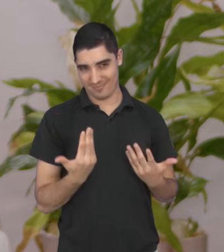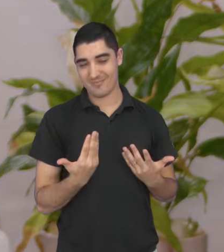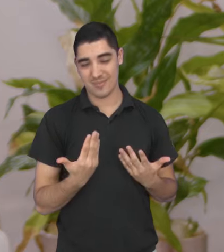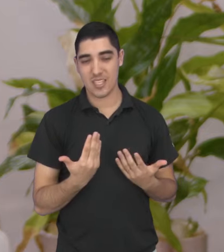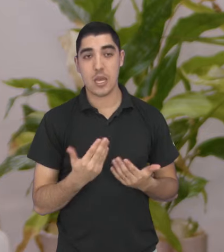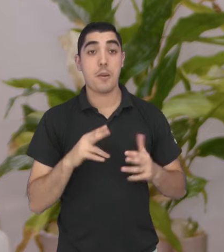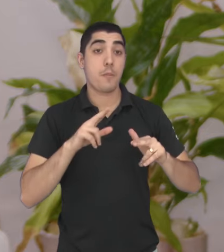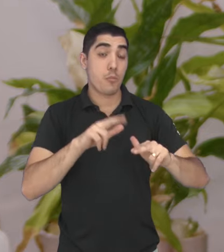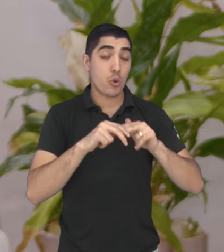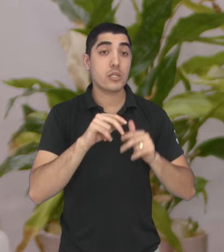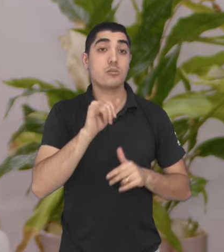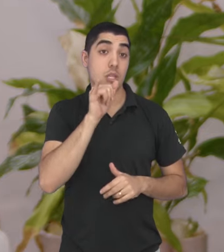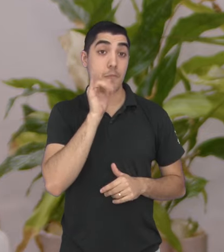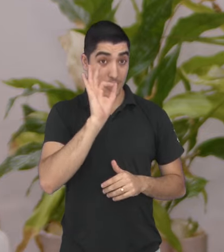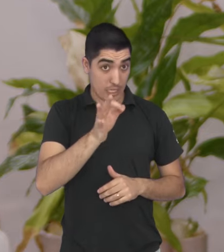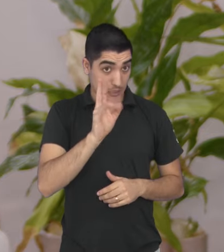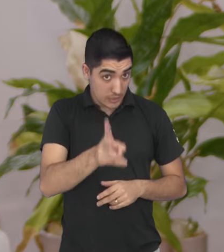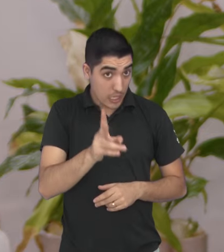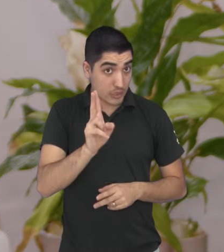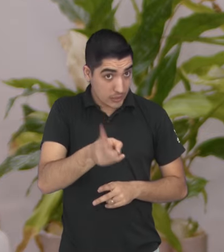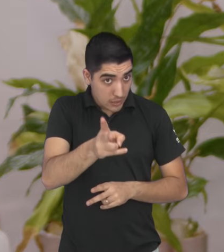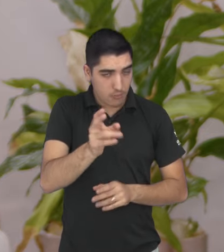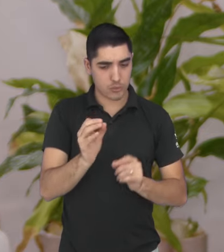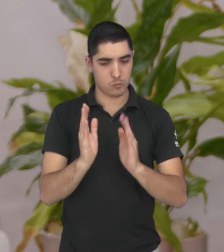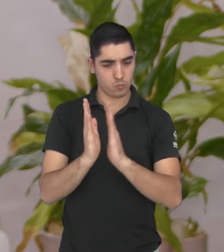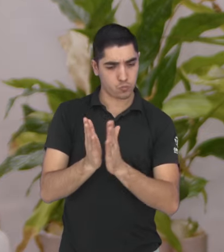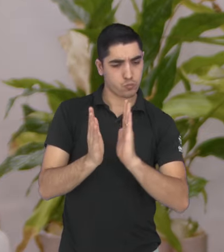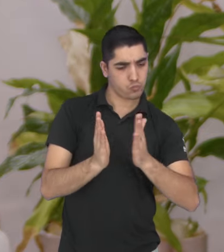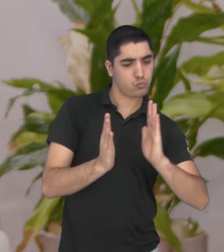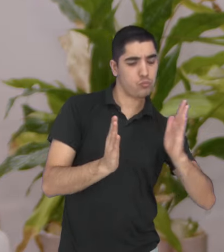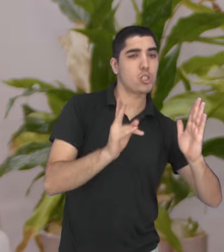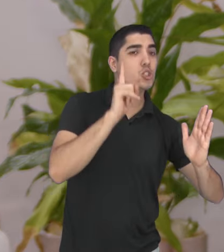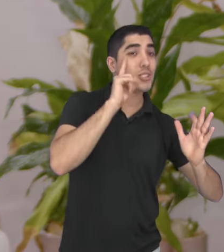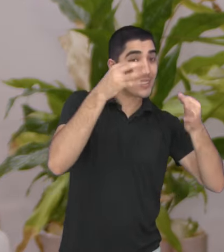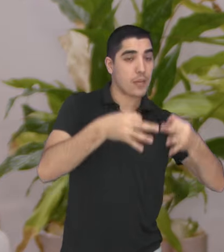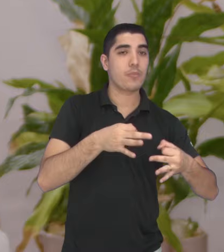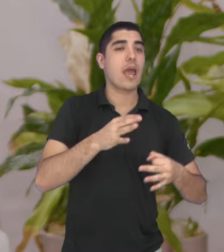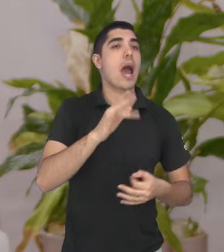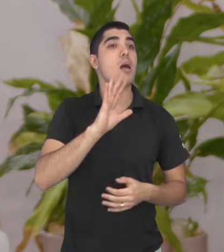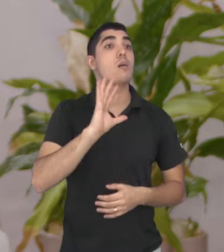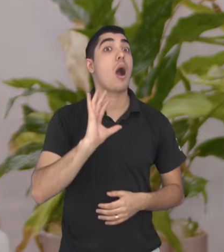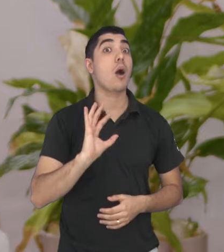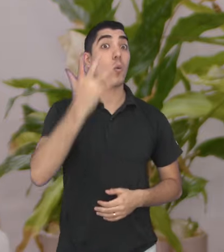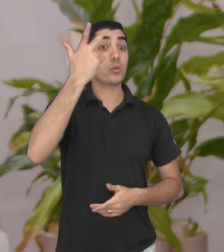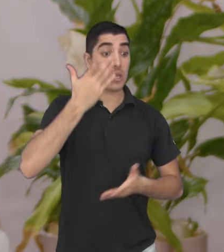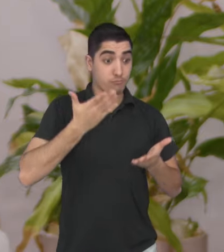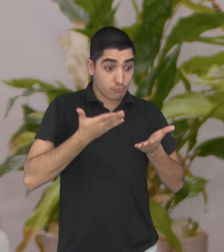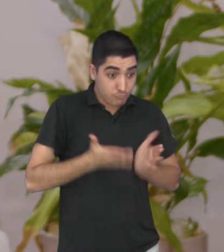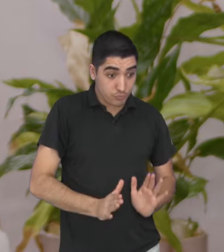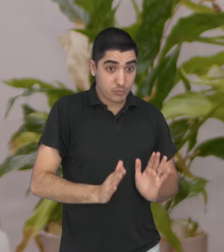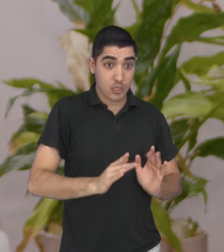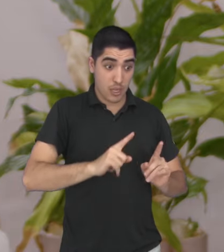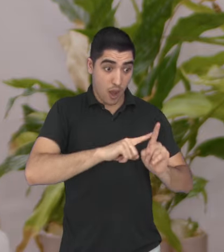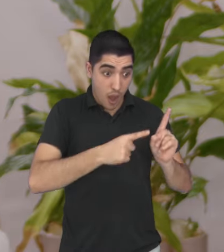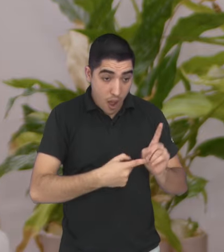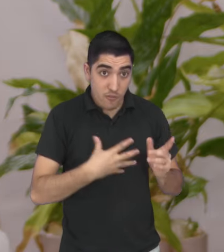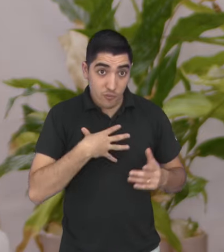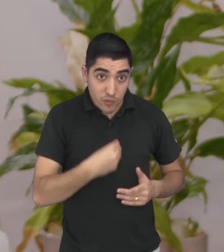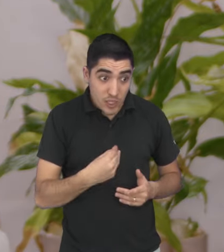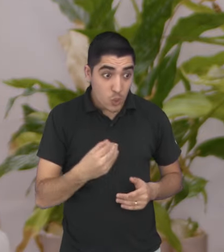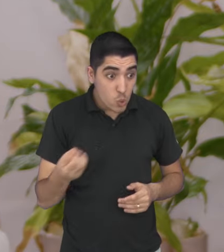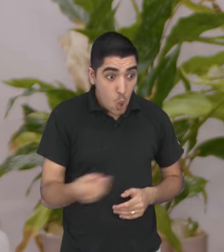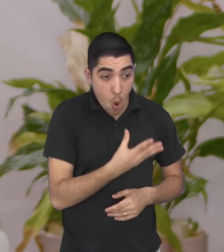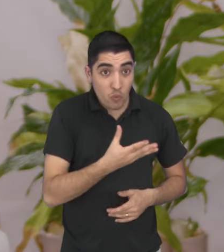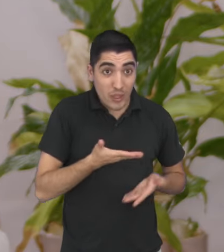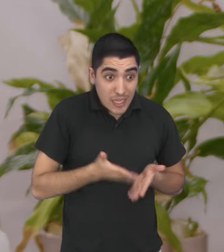quando a gente tem ali aquela rotina onde não tinha uma criança antes e de repente tem a chegada dessa criança, a rotina todinha da família muda. Tudo